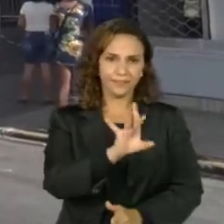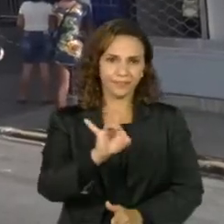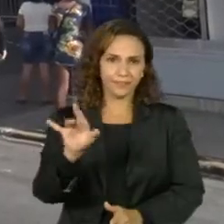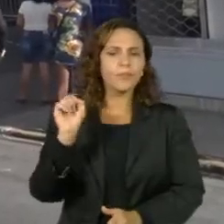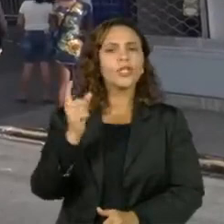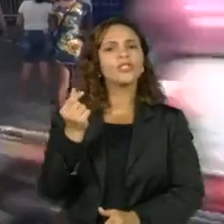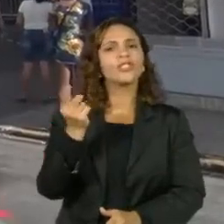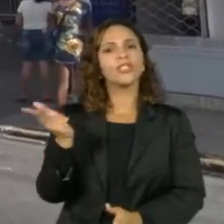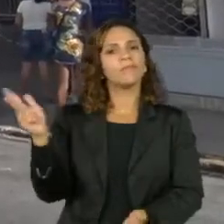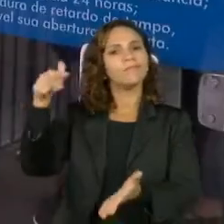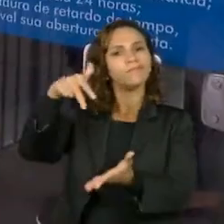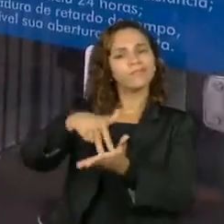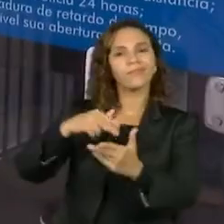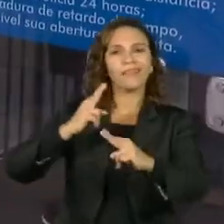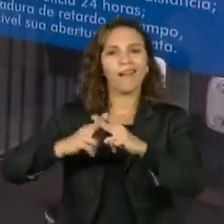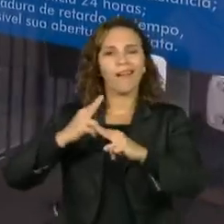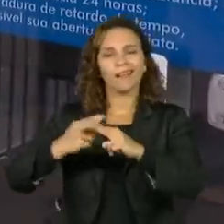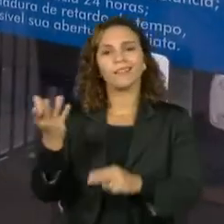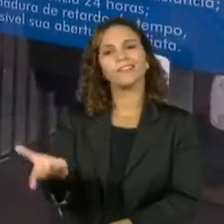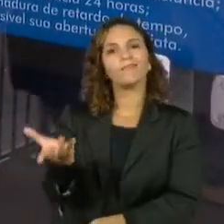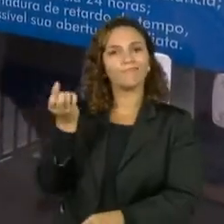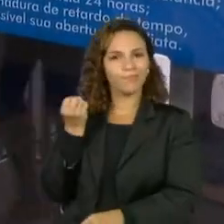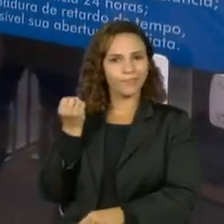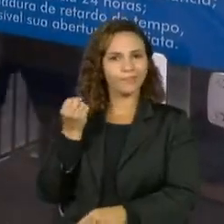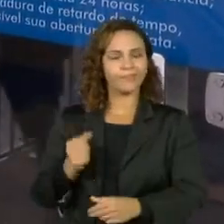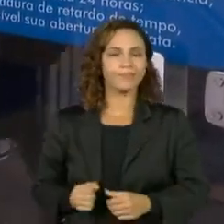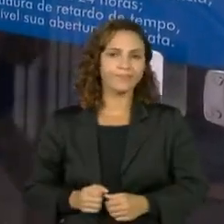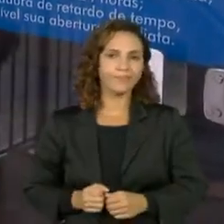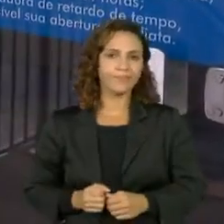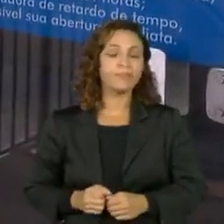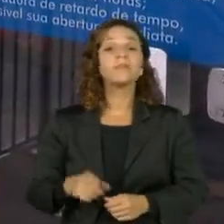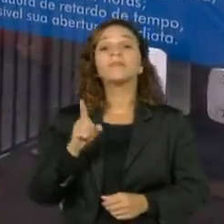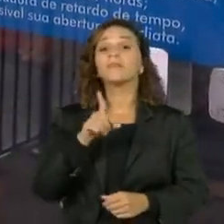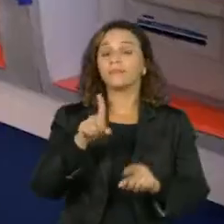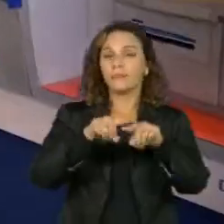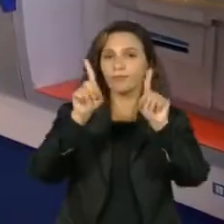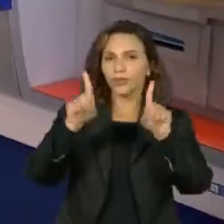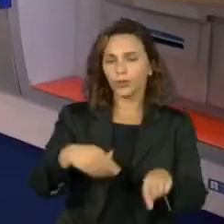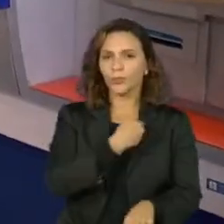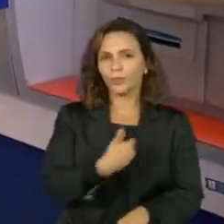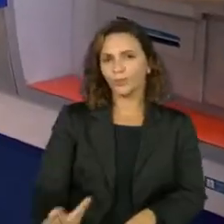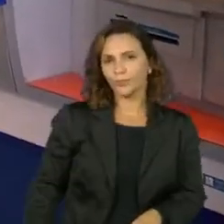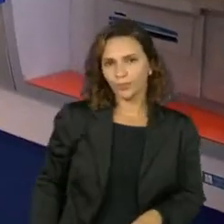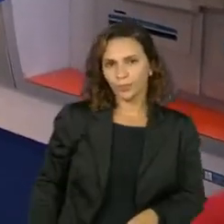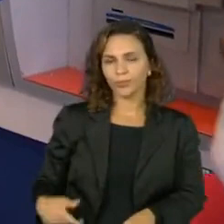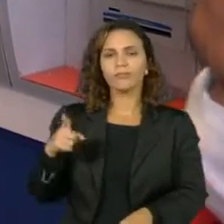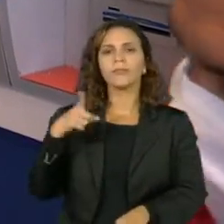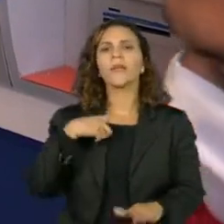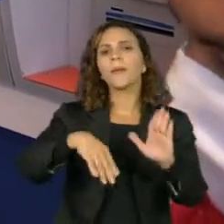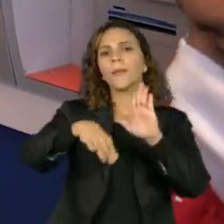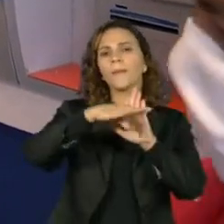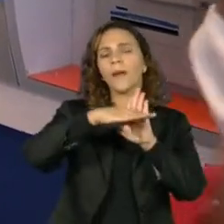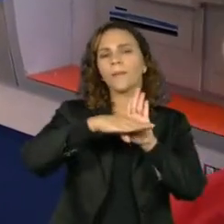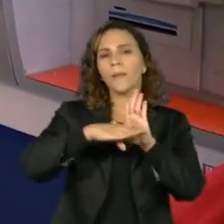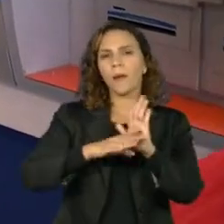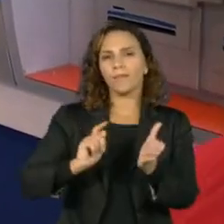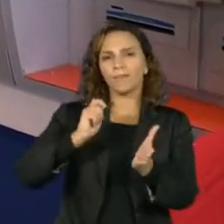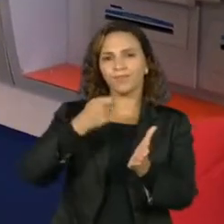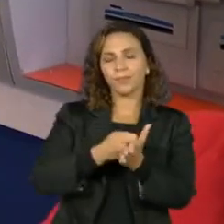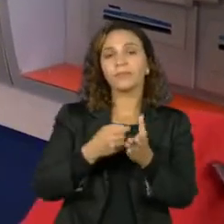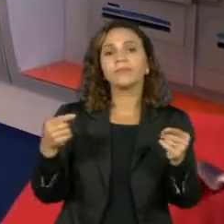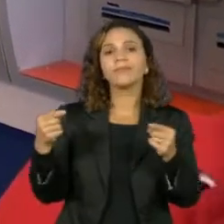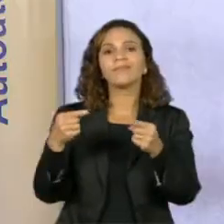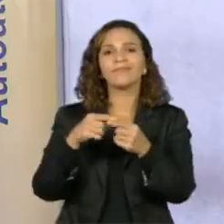ser sacado nas agências da Caixa Econômica Federal. Para os servidores públicos, a agenda de pagamento segue o número